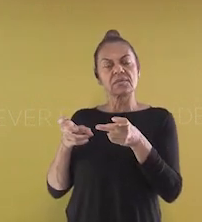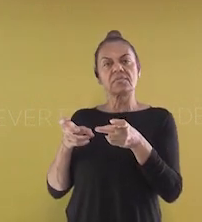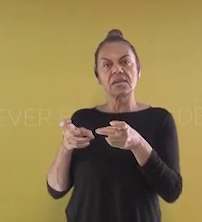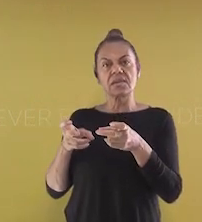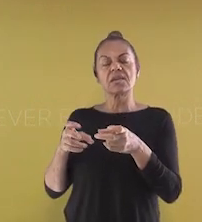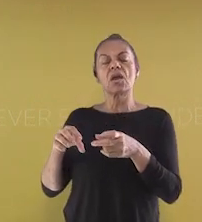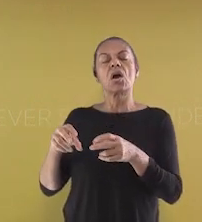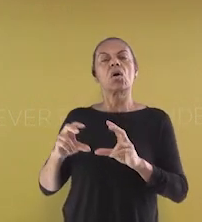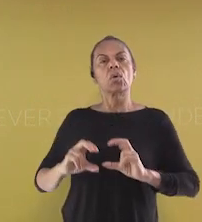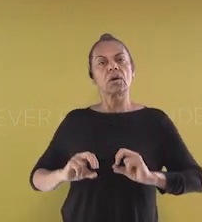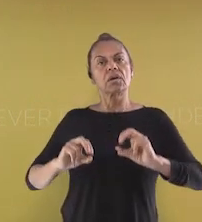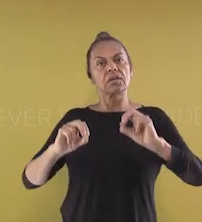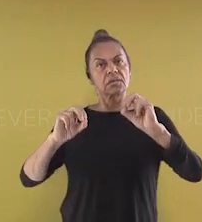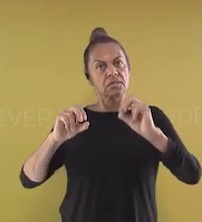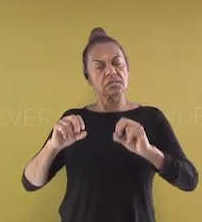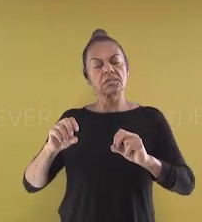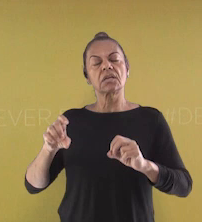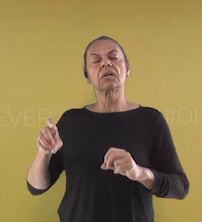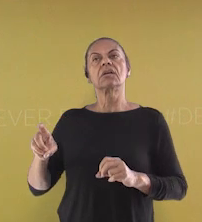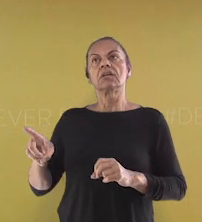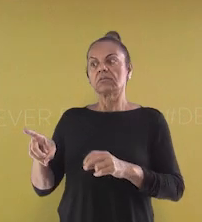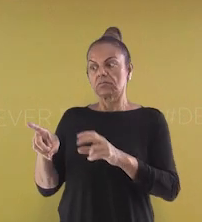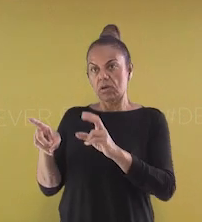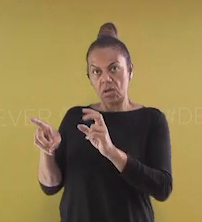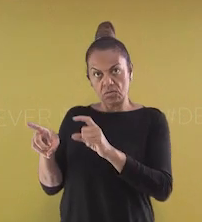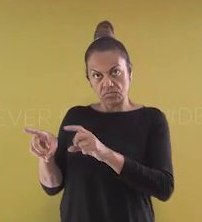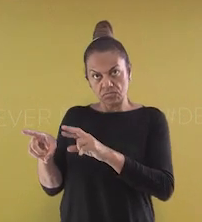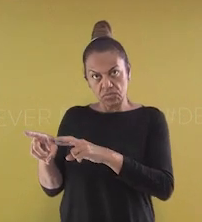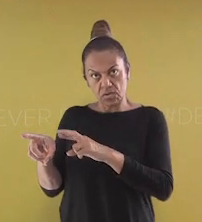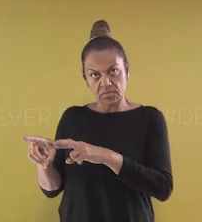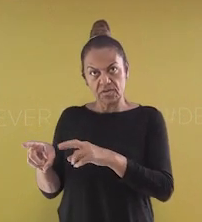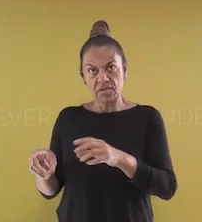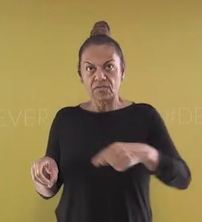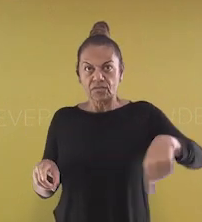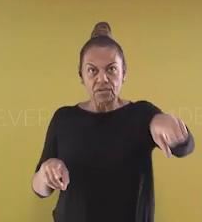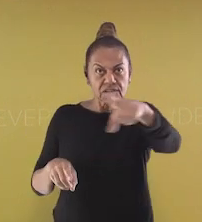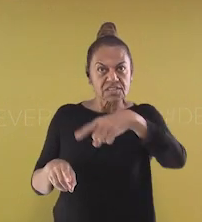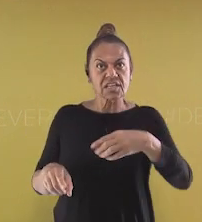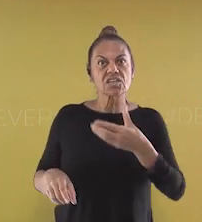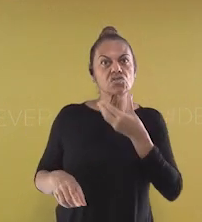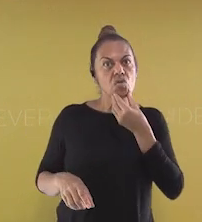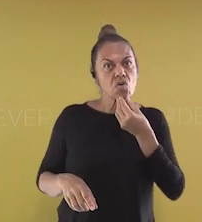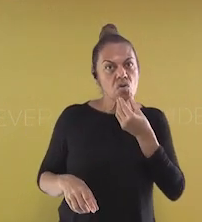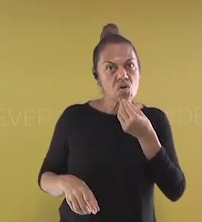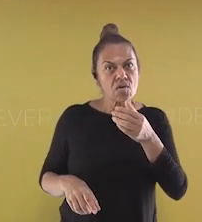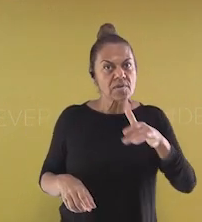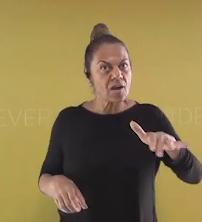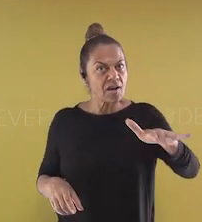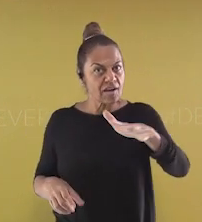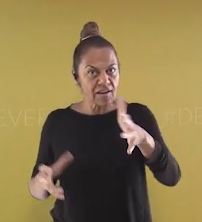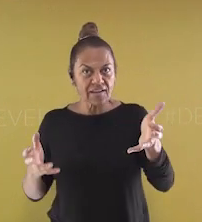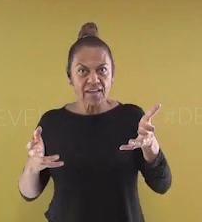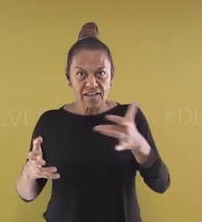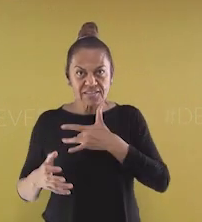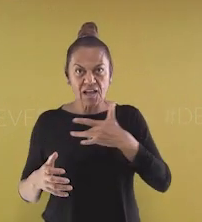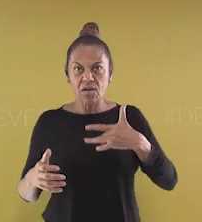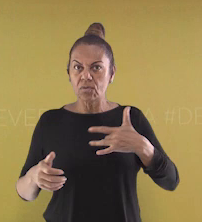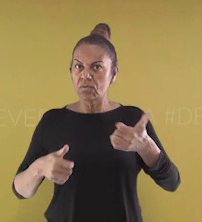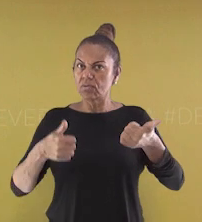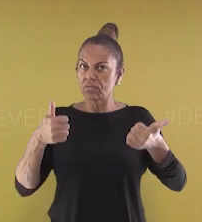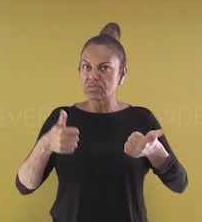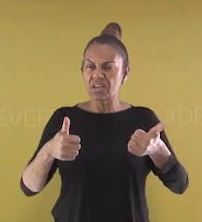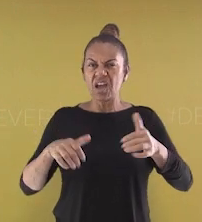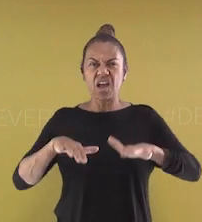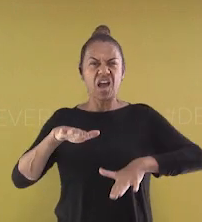acompanhamento médico regular e, com isso, identificar precocemente o câncer de próstata. Por isso,